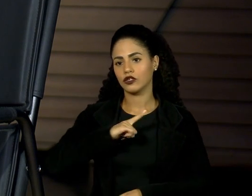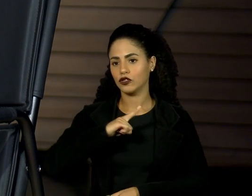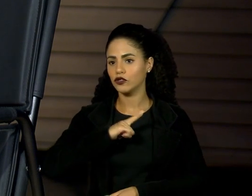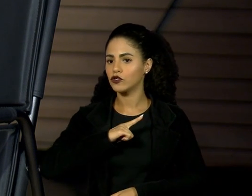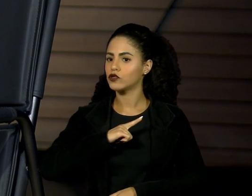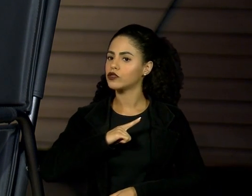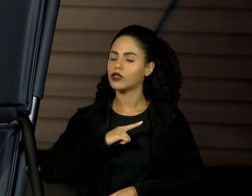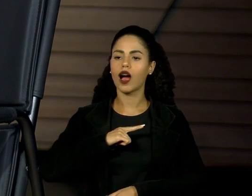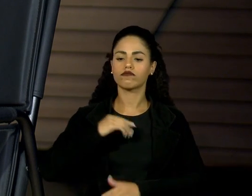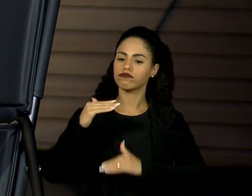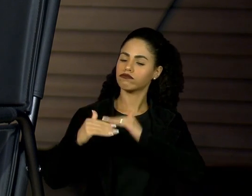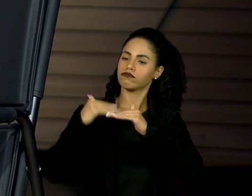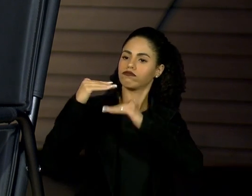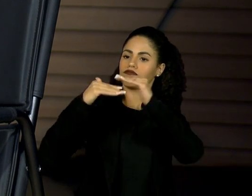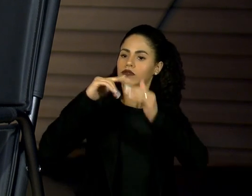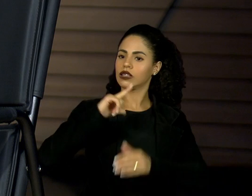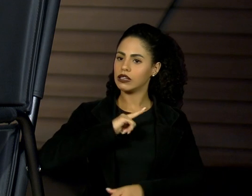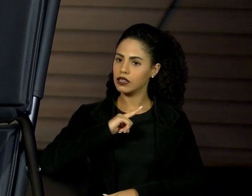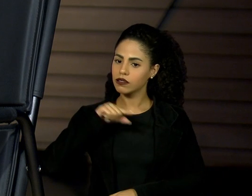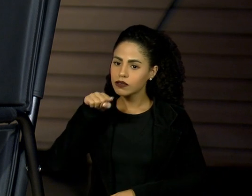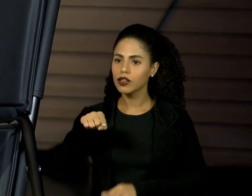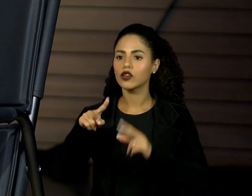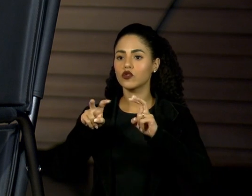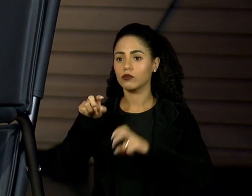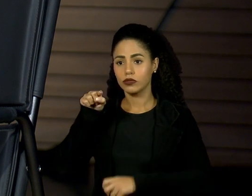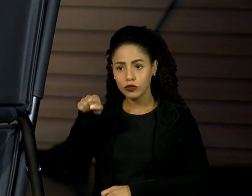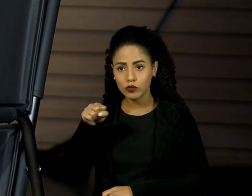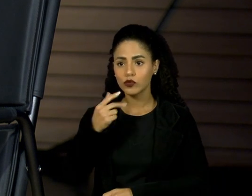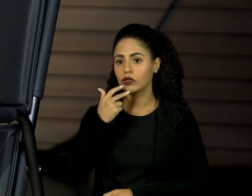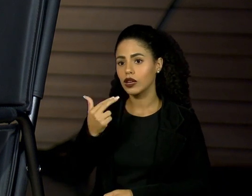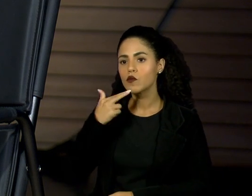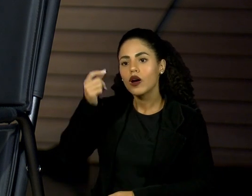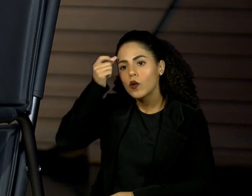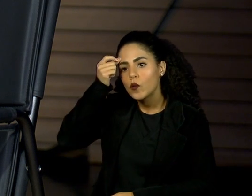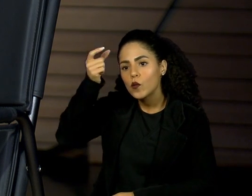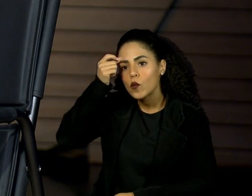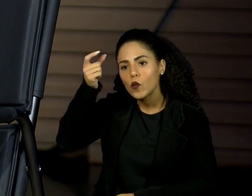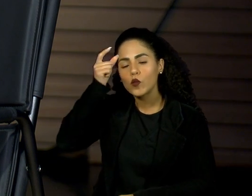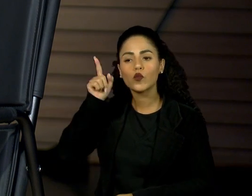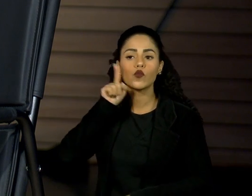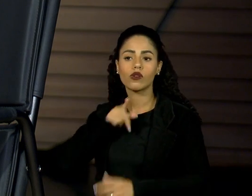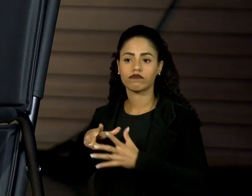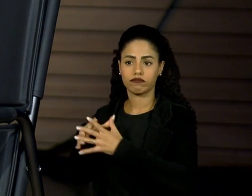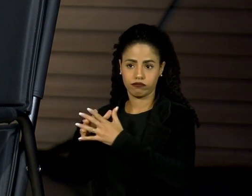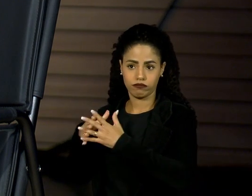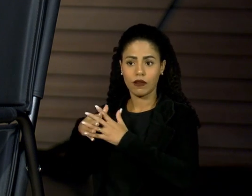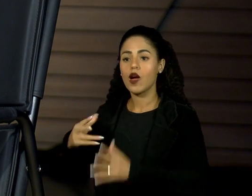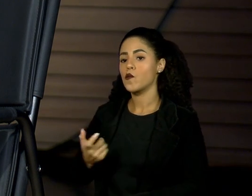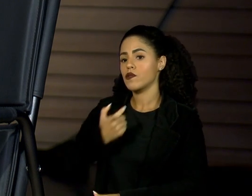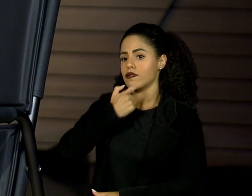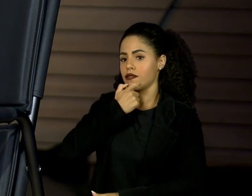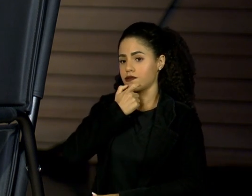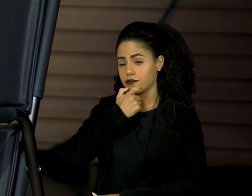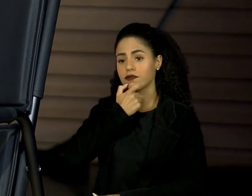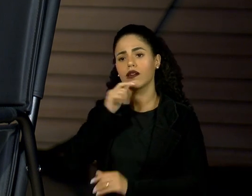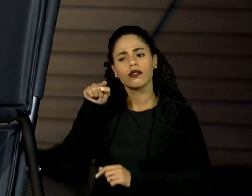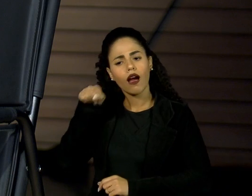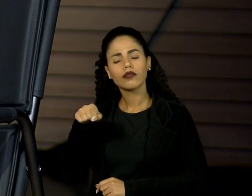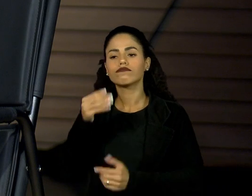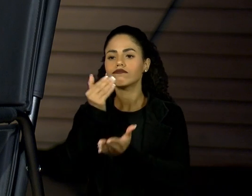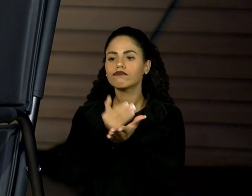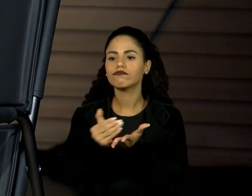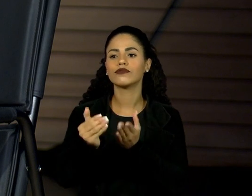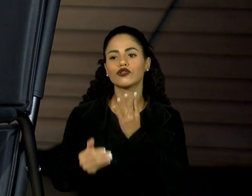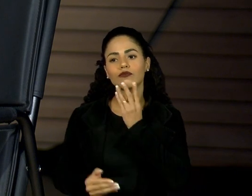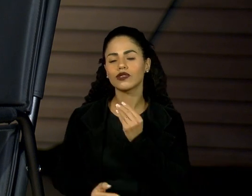tornar mediadora, né, língua de cultura, que era o inglês. E é a partir daí, então, que o Machado passa a ser